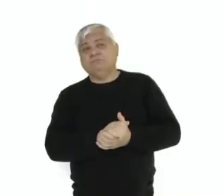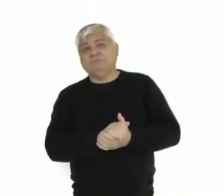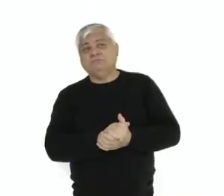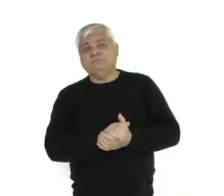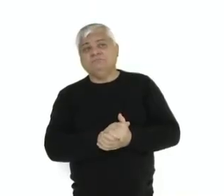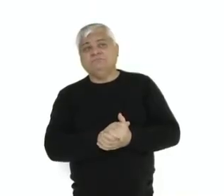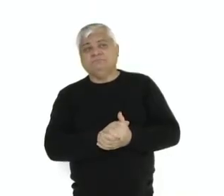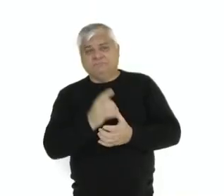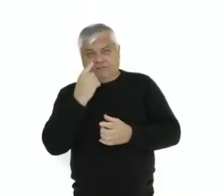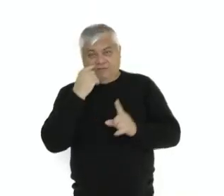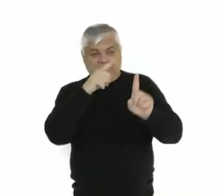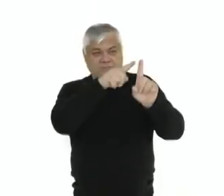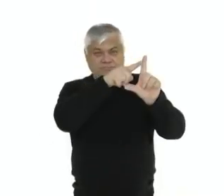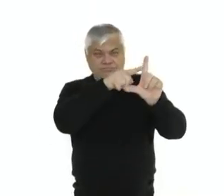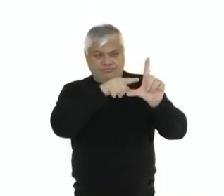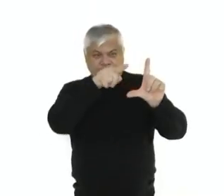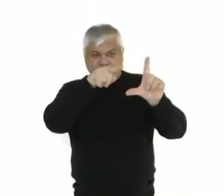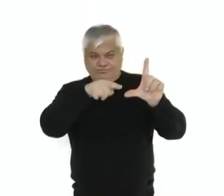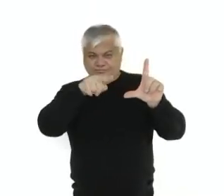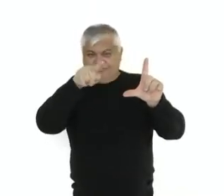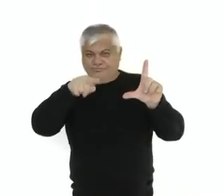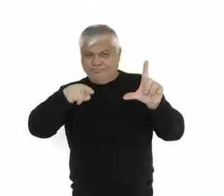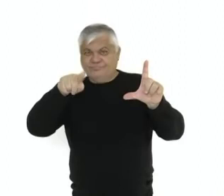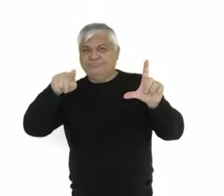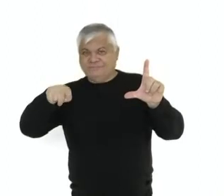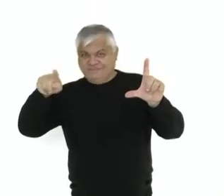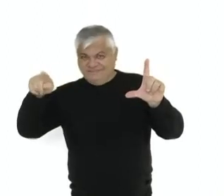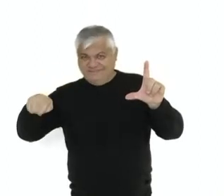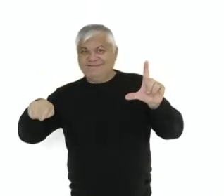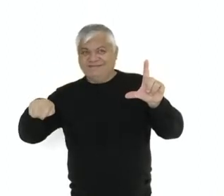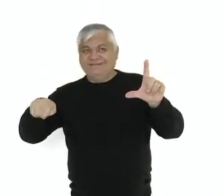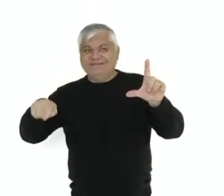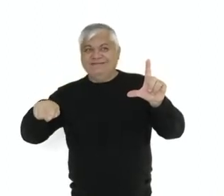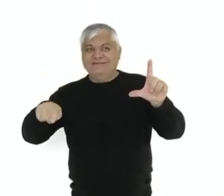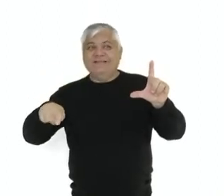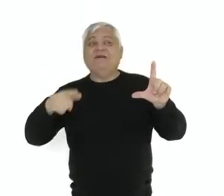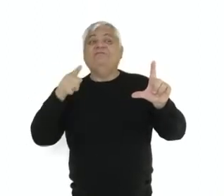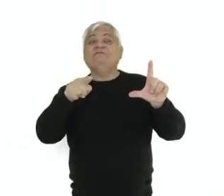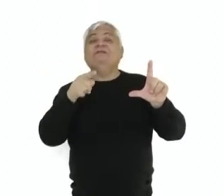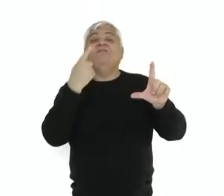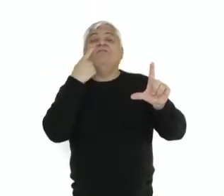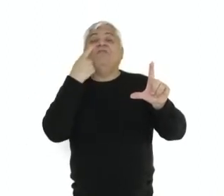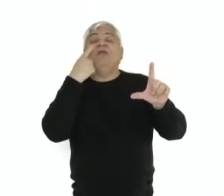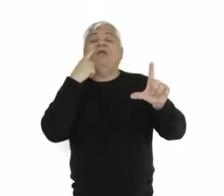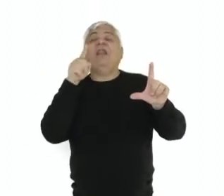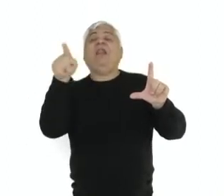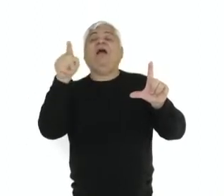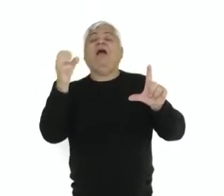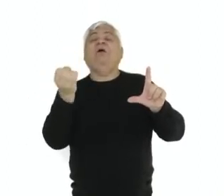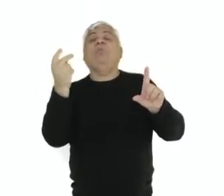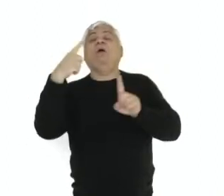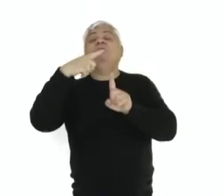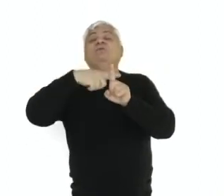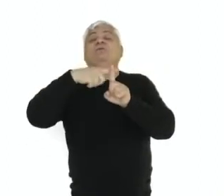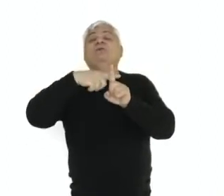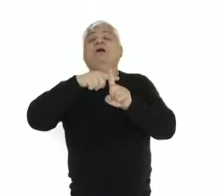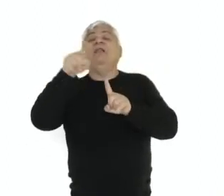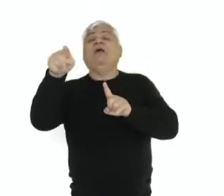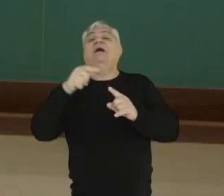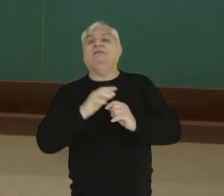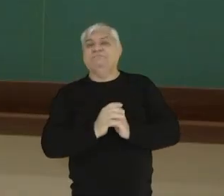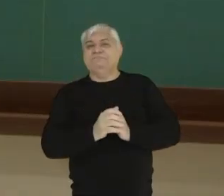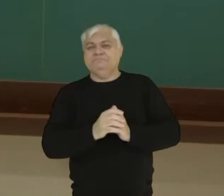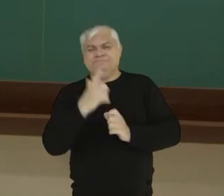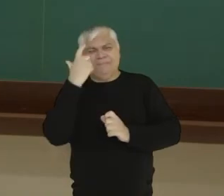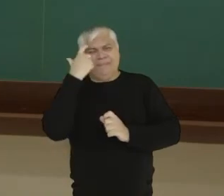Então, eu tenho aqui as informações no gráfico, certo? E daí eu tenho que dizer qual que é a amplitude térmica nesse dia.